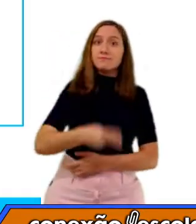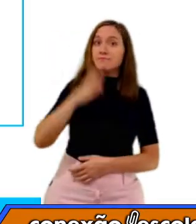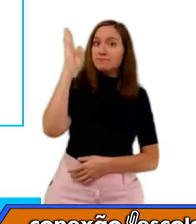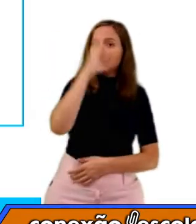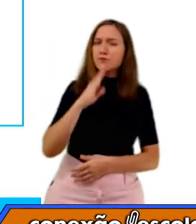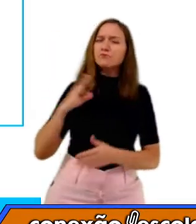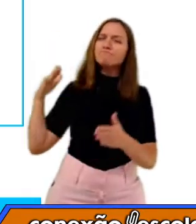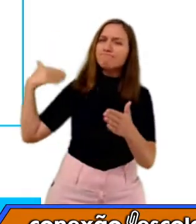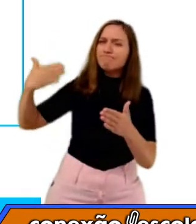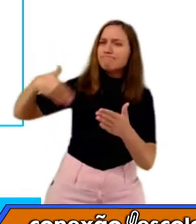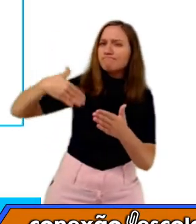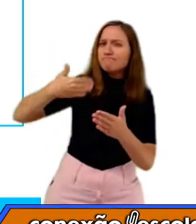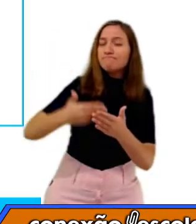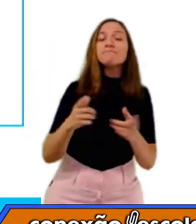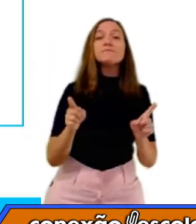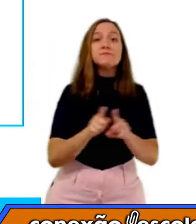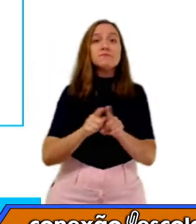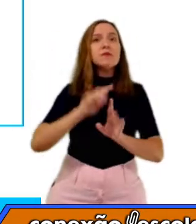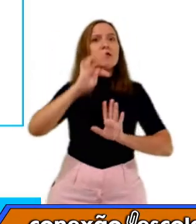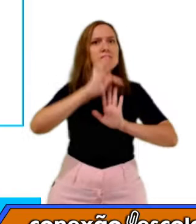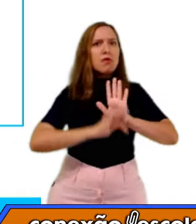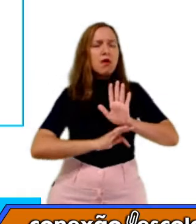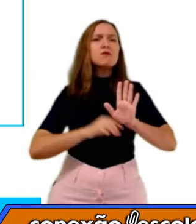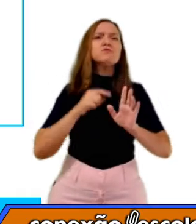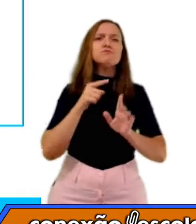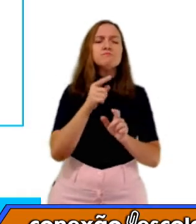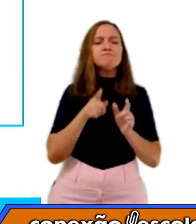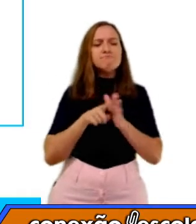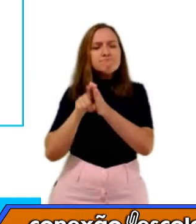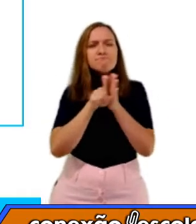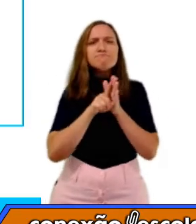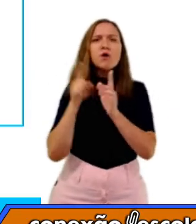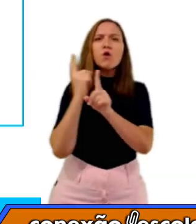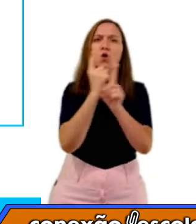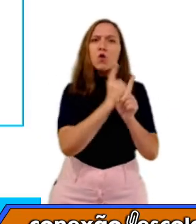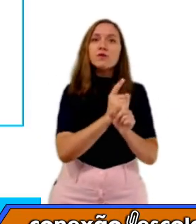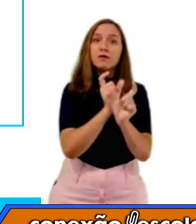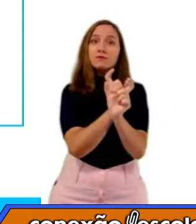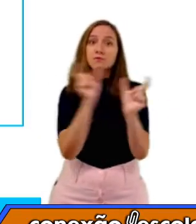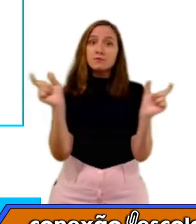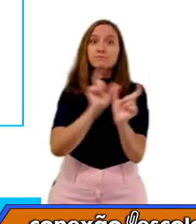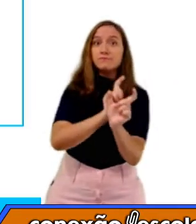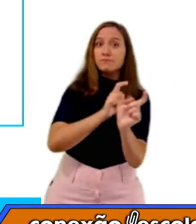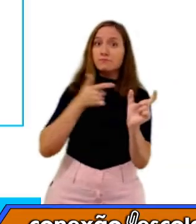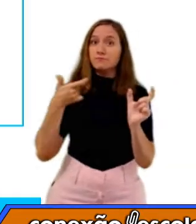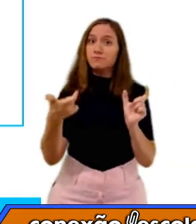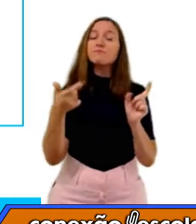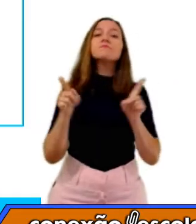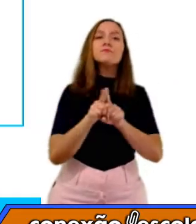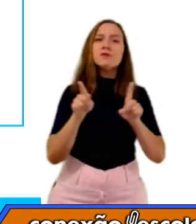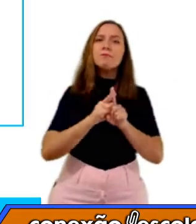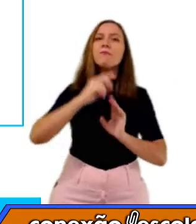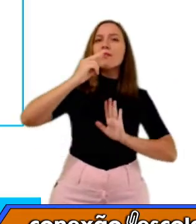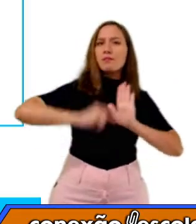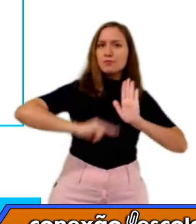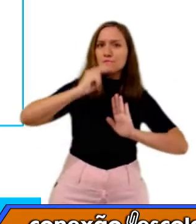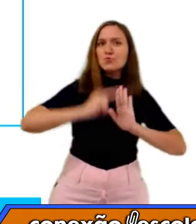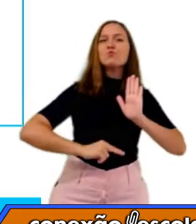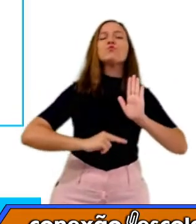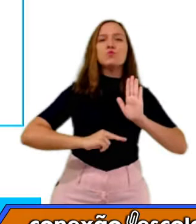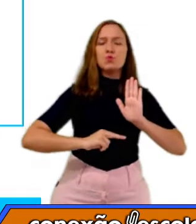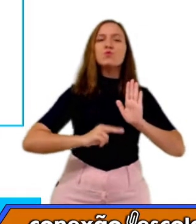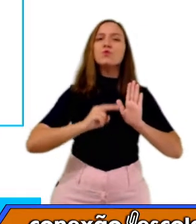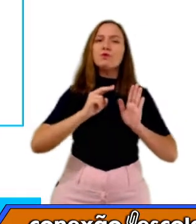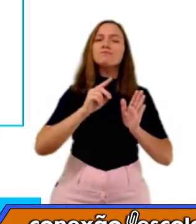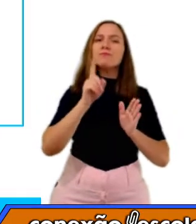também buscar nesse texto sinônimos e antônimos, fazer uma leitura de uma caixa de medicação, que